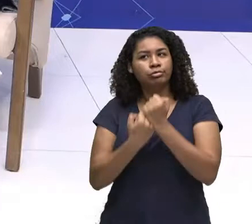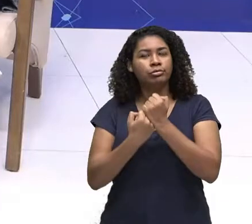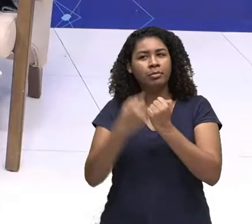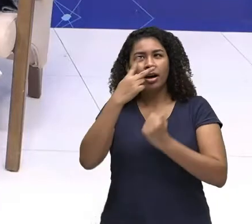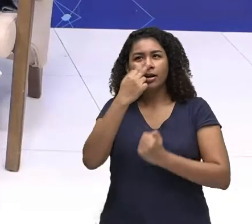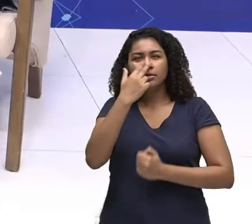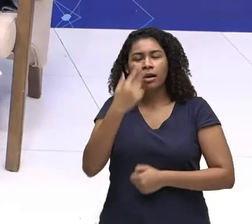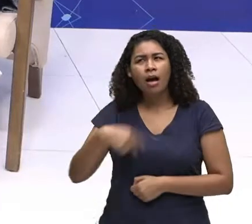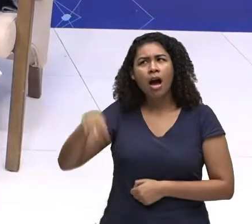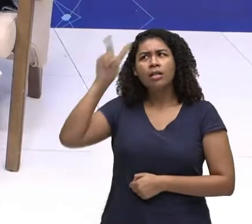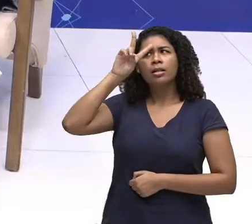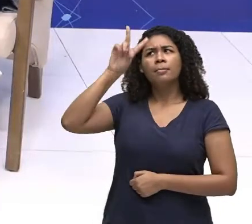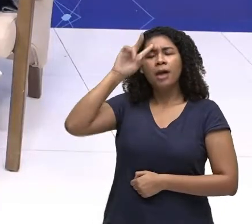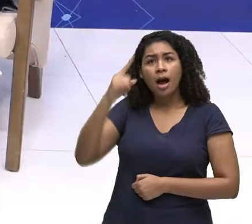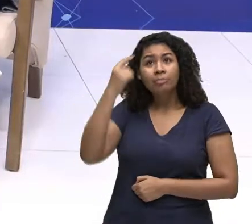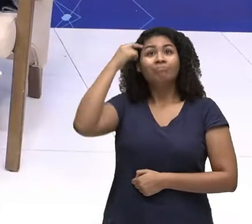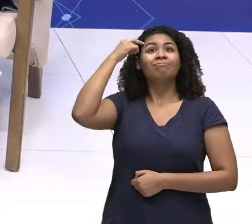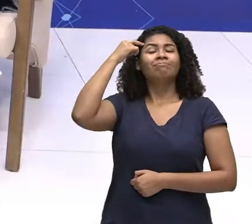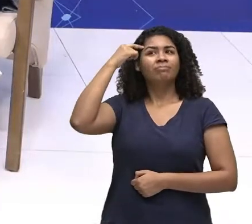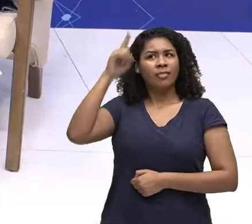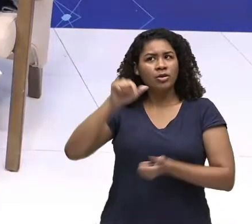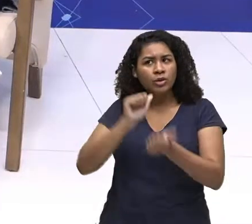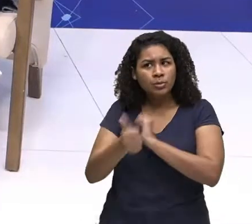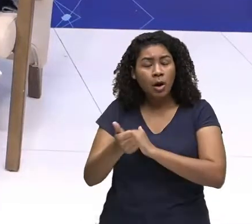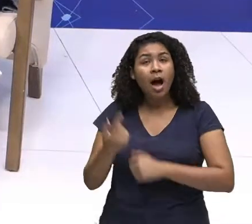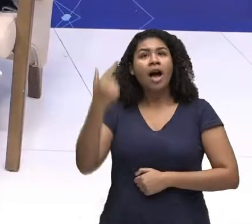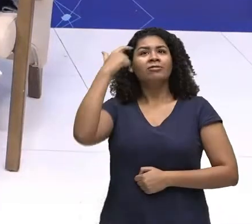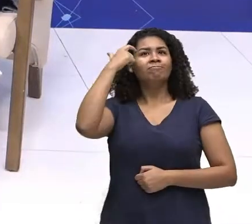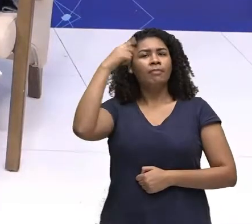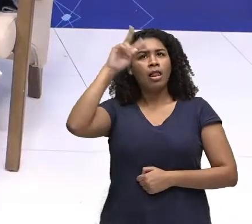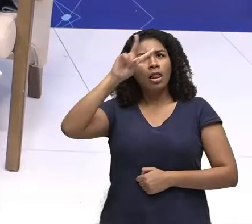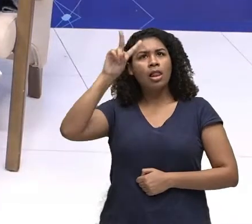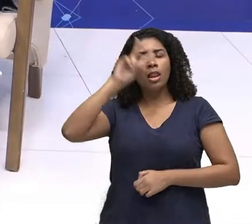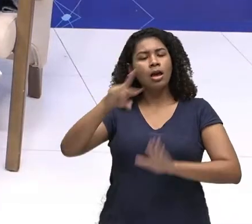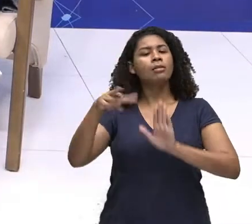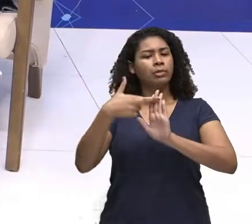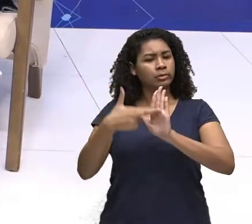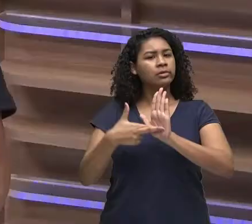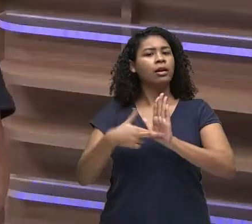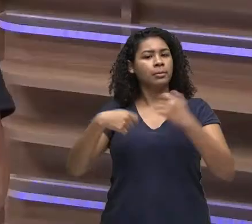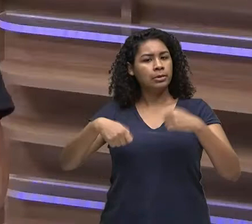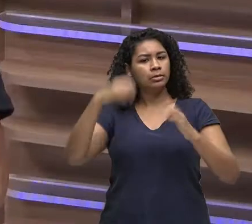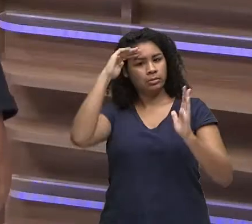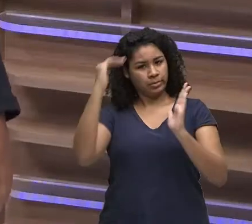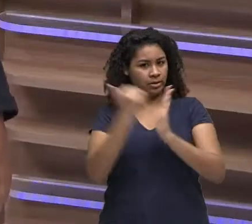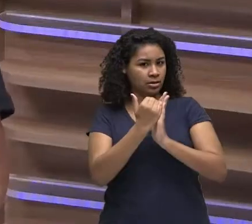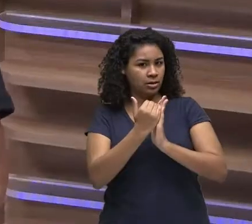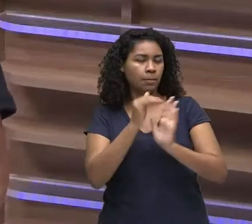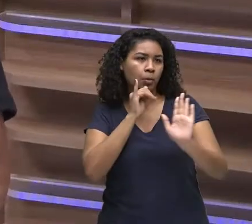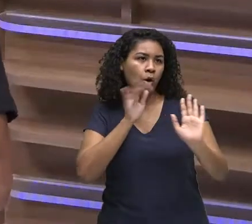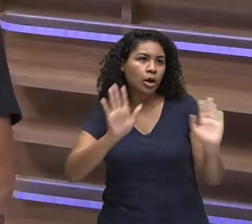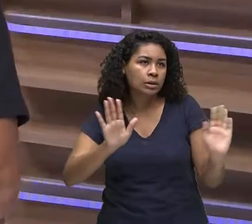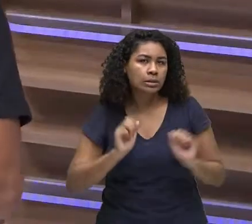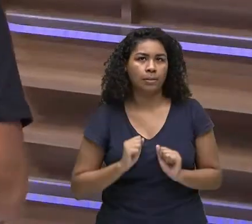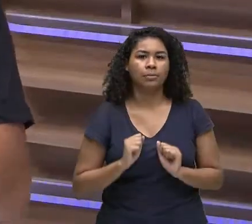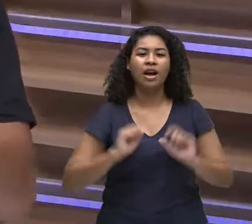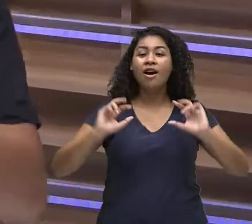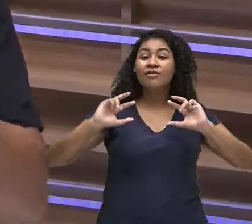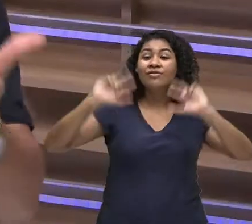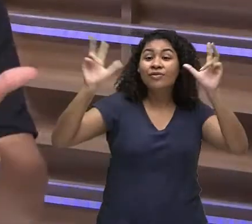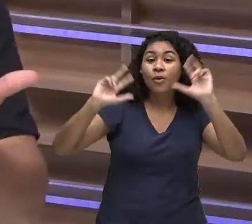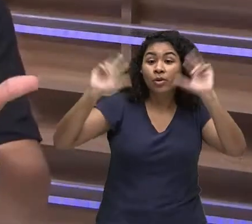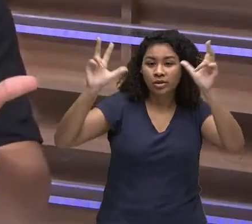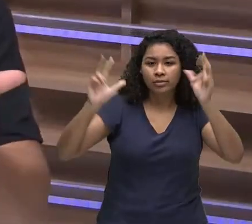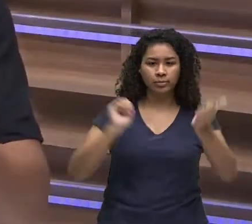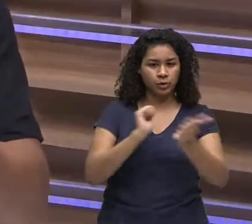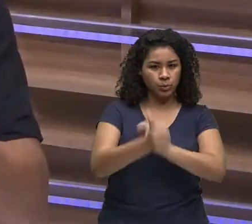mostrar, de exercitar, na verdade, esse aspecto, né? Uma vez que eu me proponho a fazer, vou usar aqui o vôlei que você citou, uma vez que eu